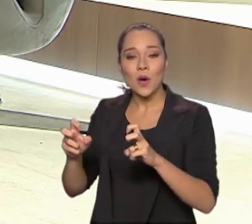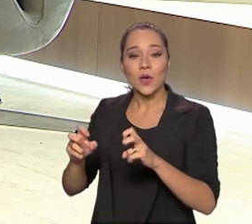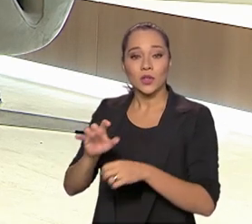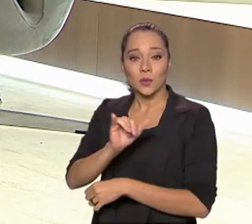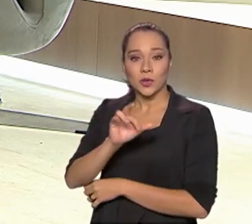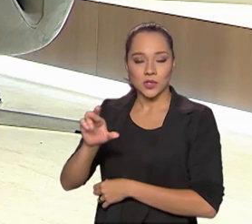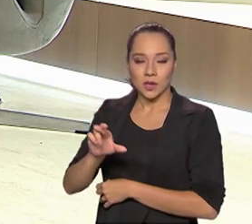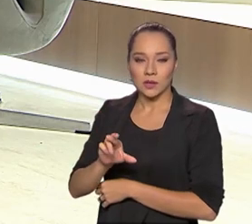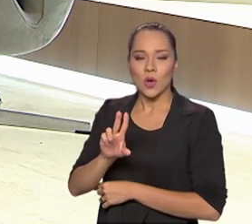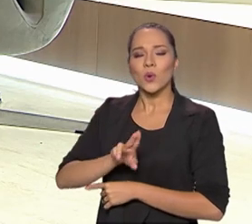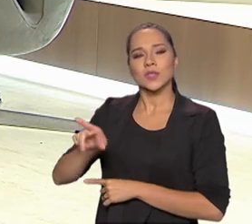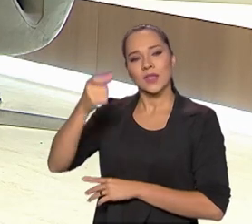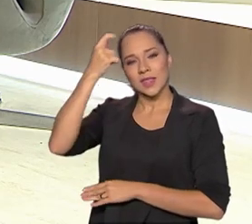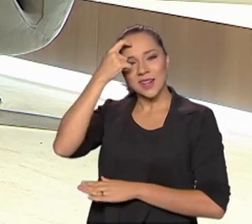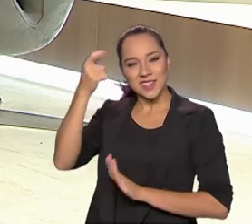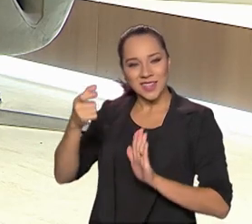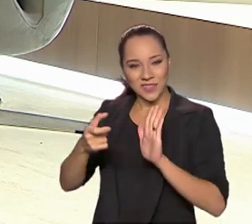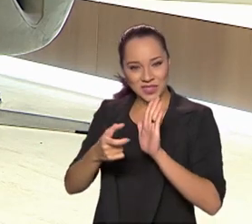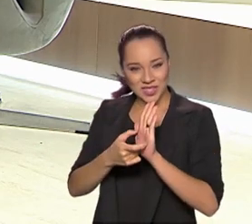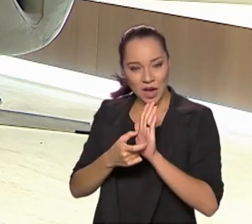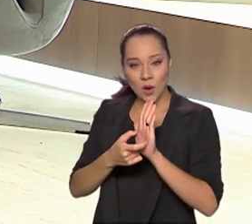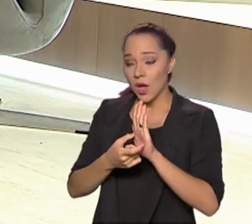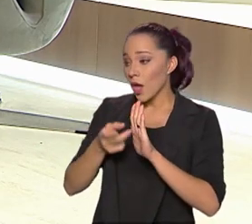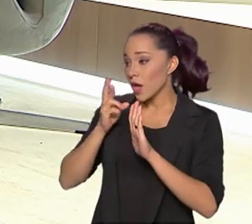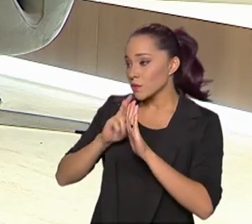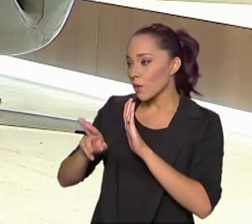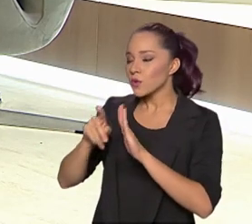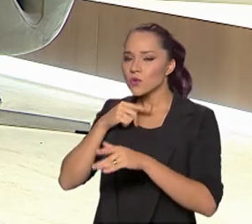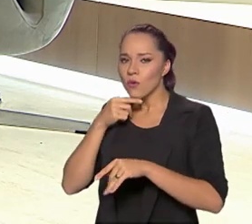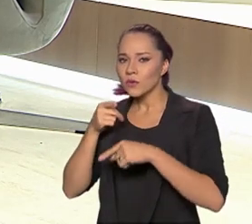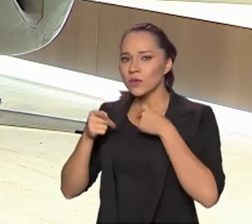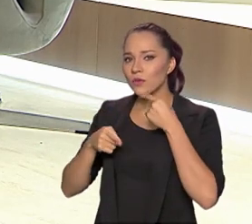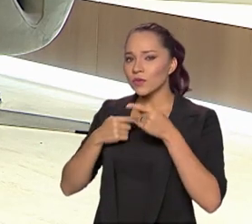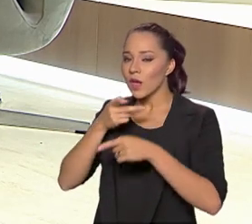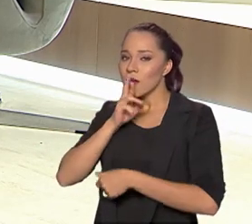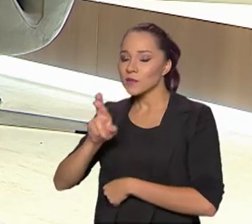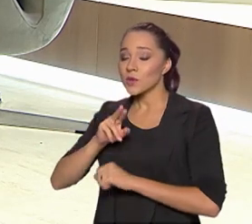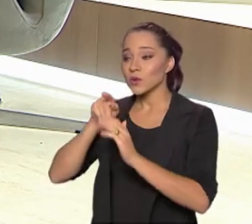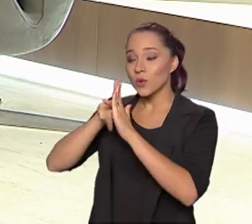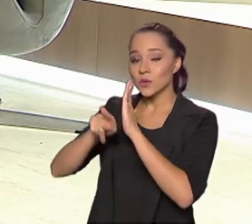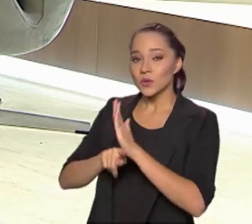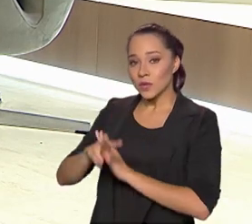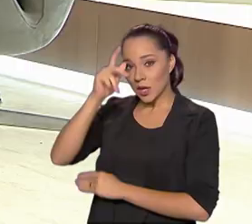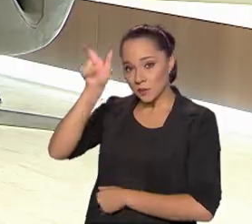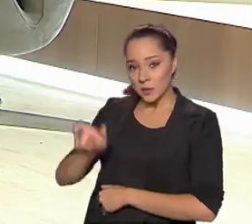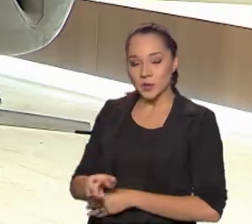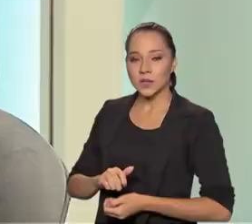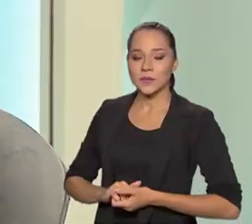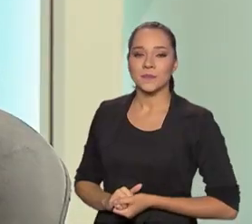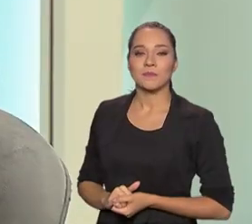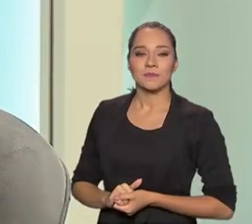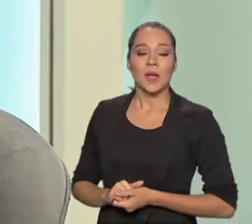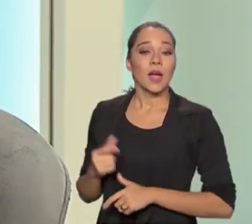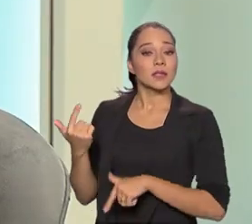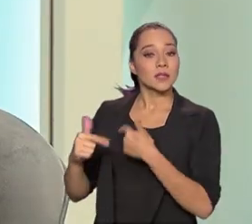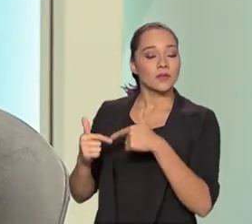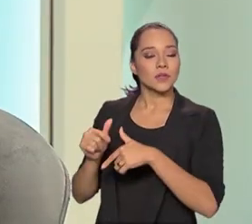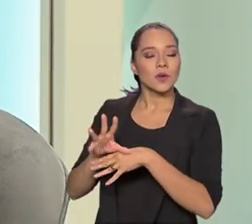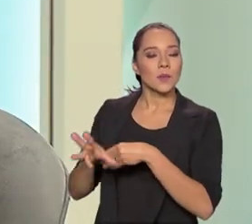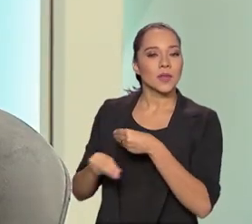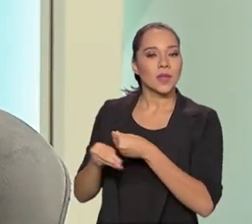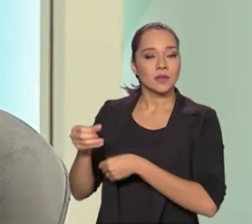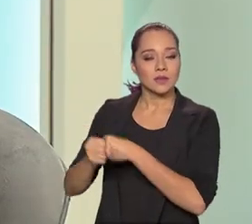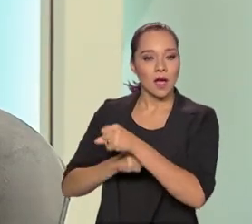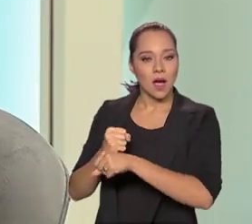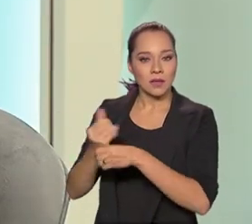uma inteligência artificial, responde a todas as dúvidas e consultas do contribuinte. Esse serviço foi implantado